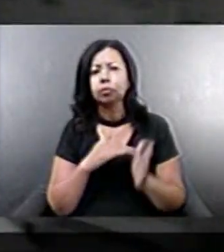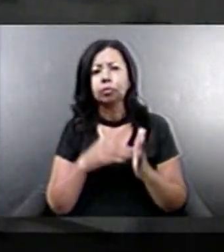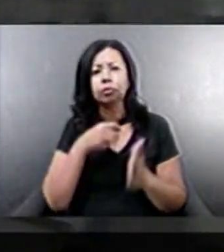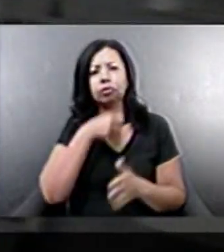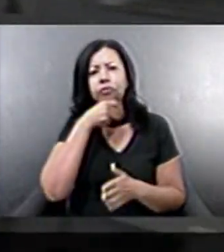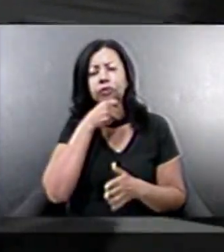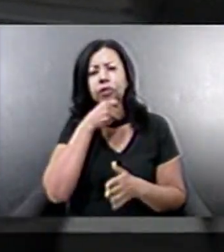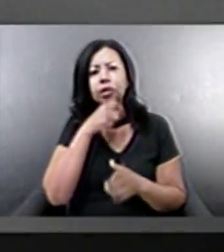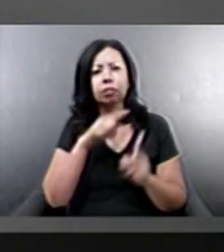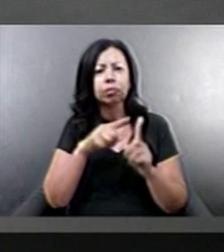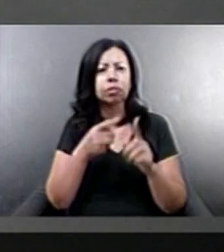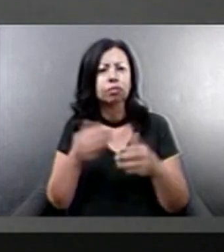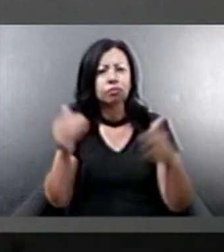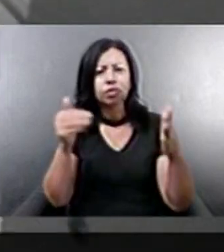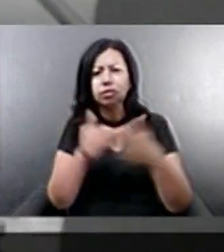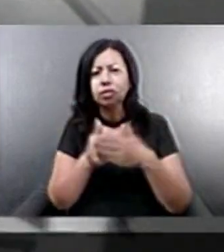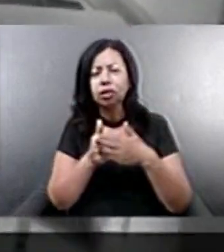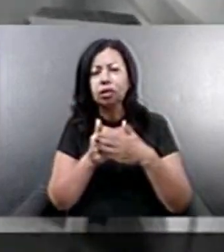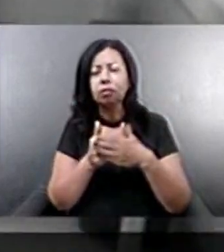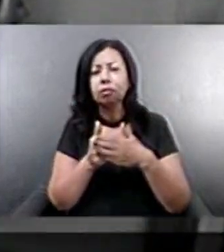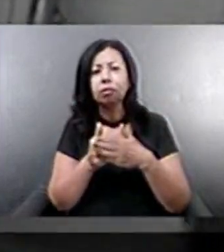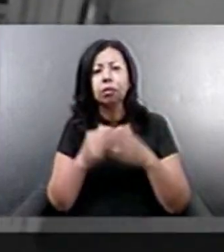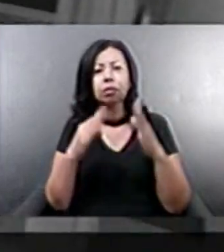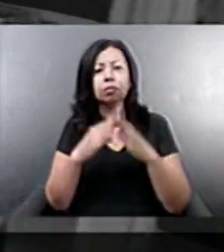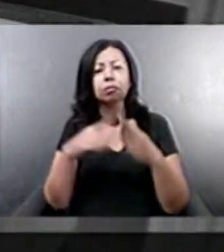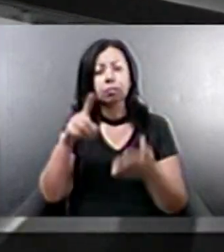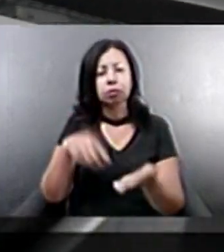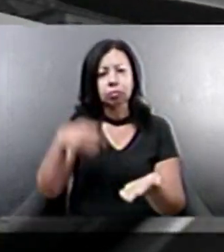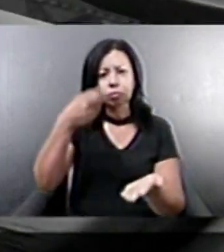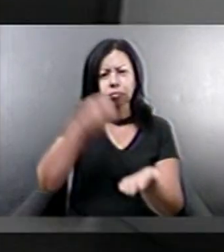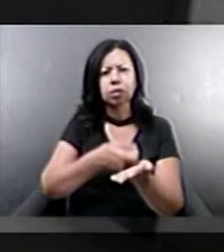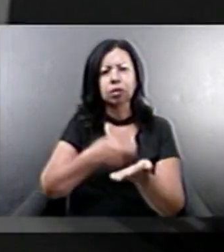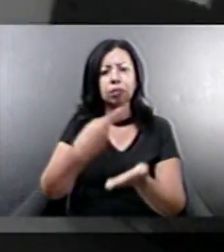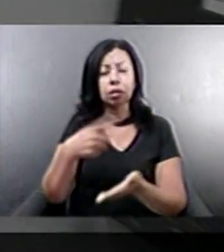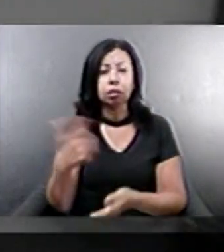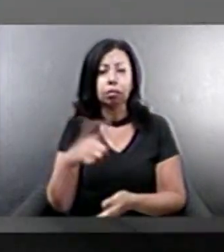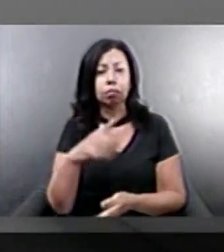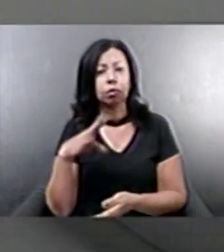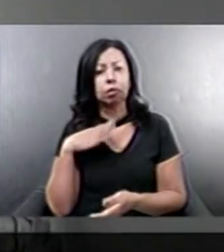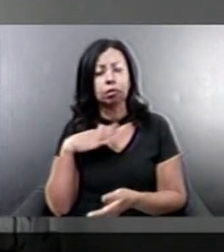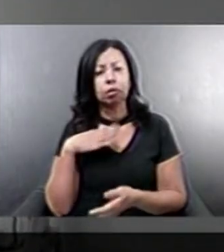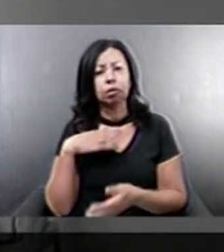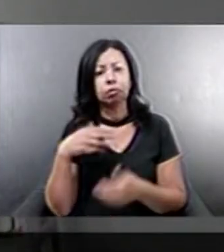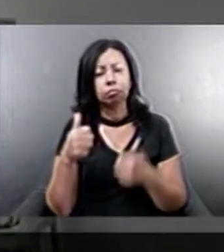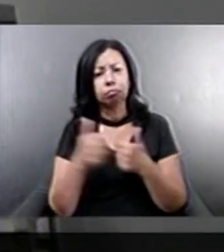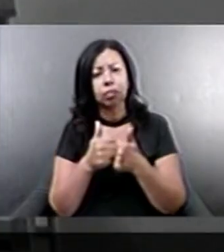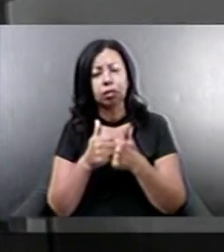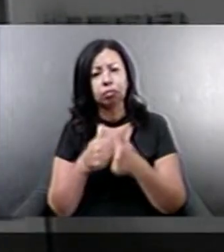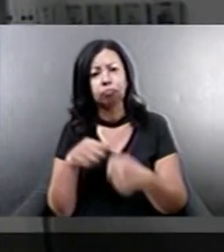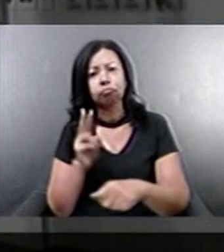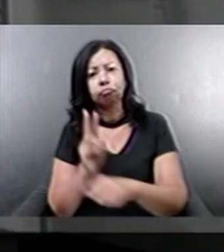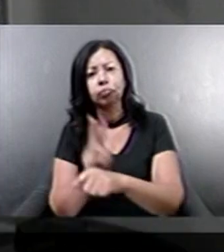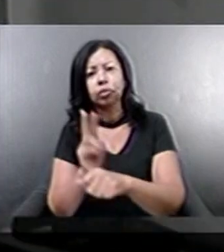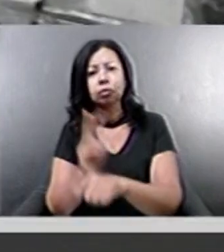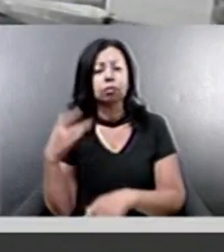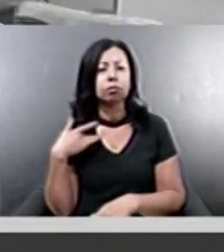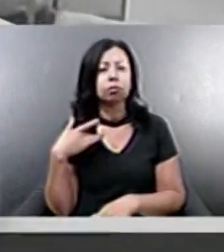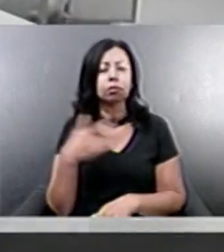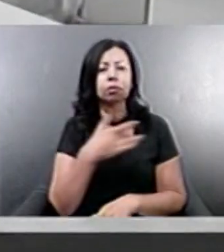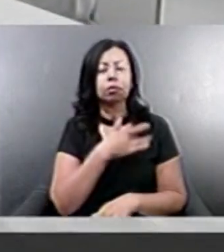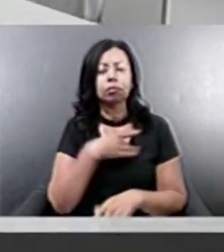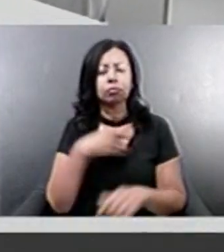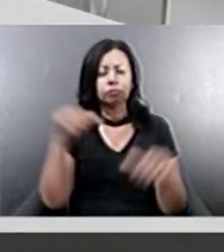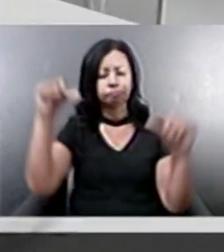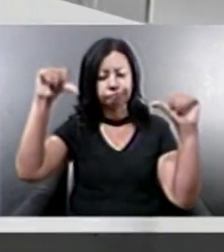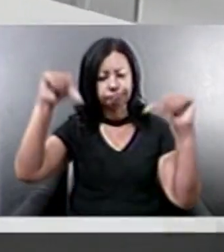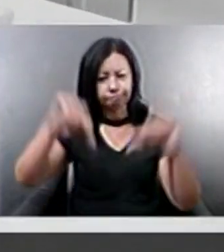Maternidade fechada. Os moradores sendo obrigados a recorrer a cidades vizinhas. O atendimento à saúde em